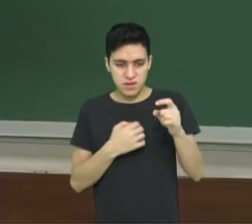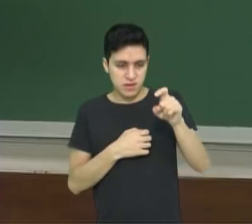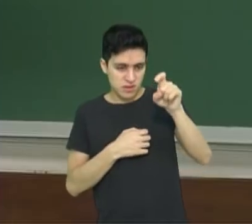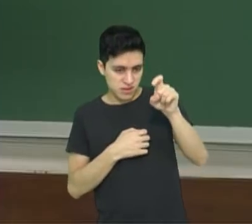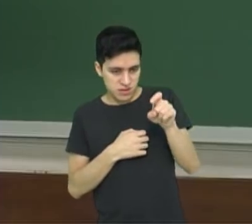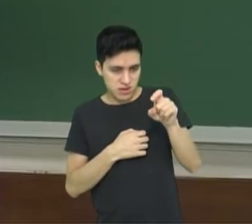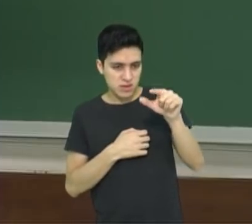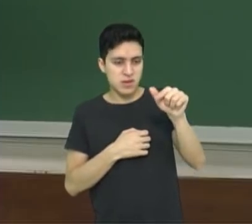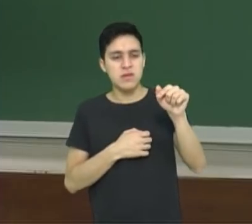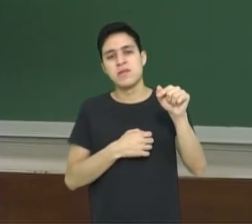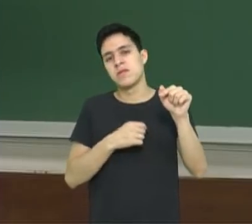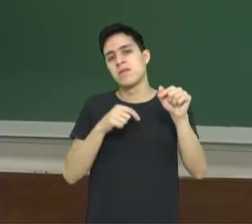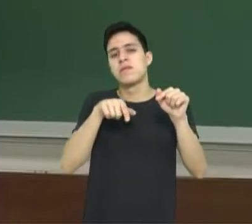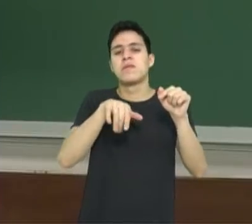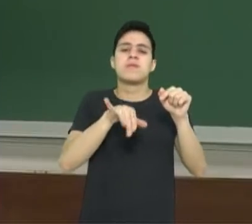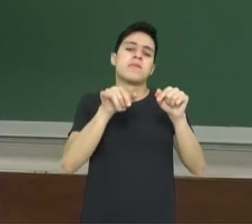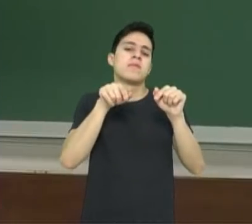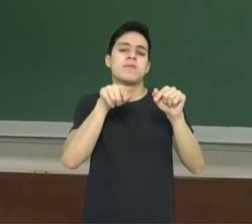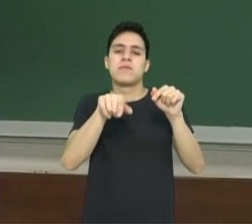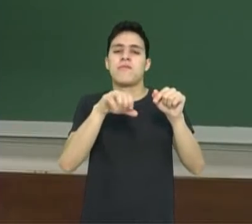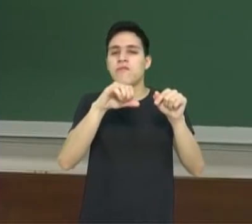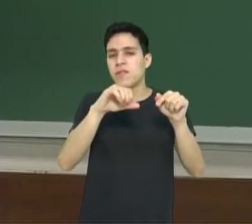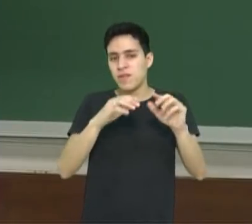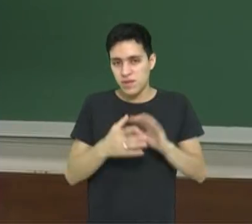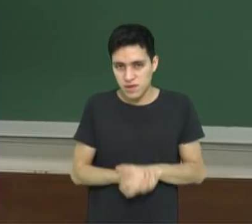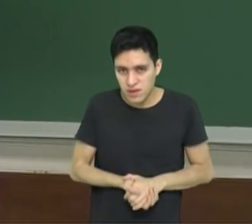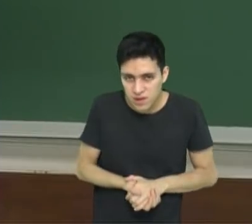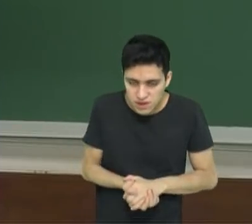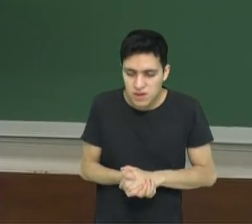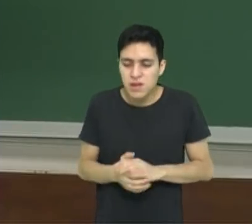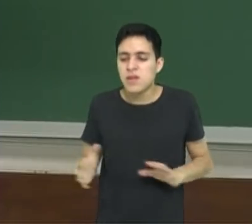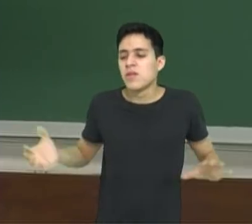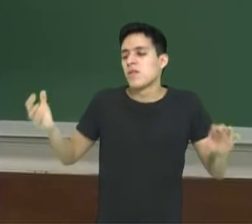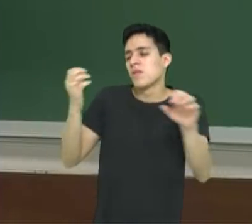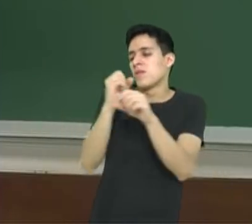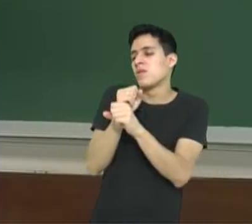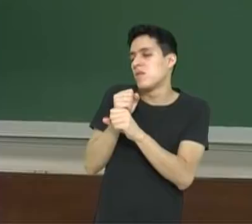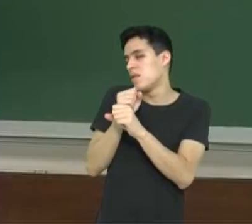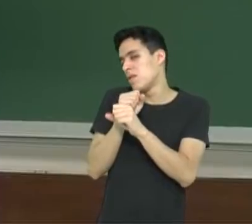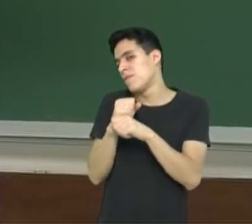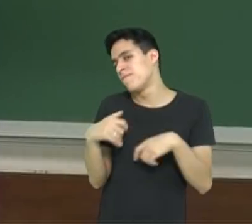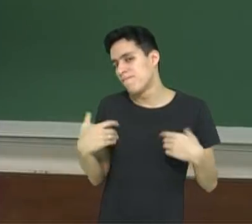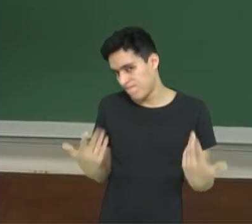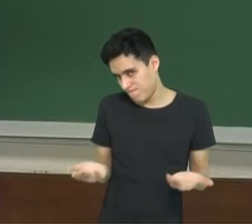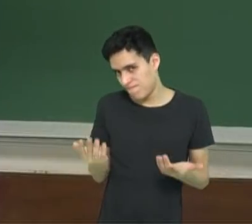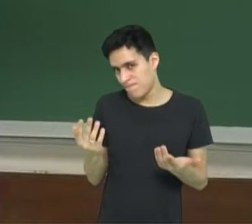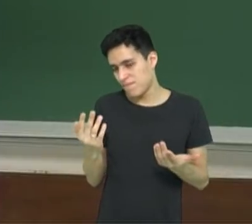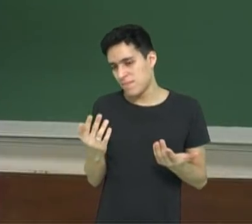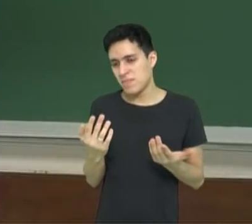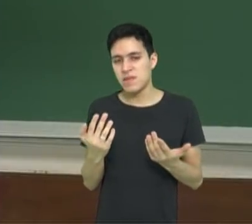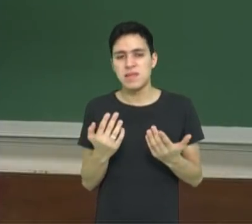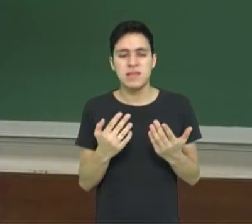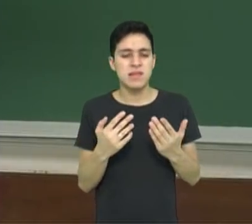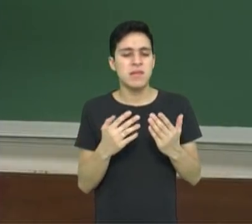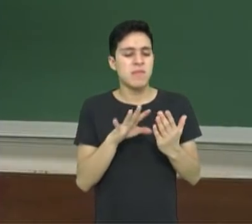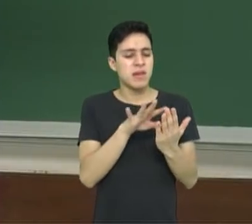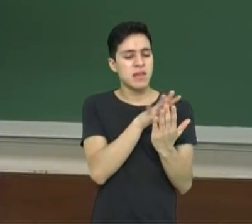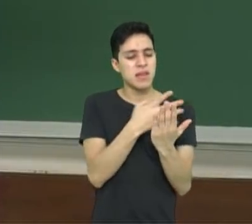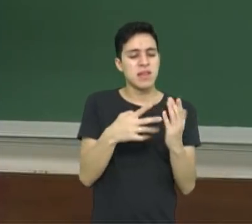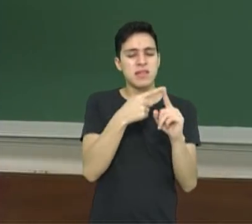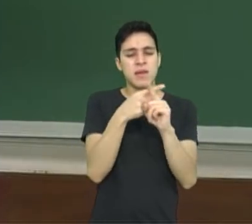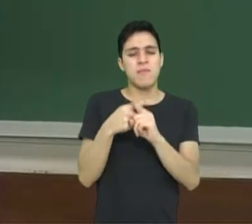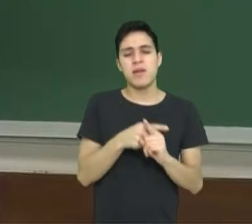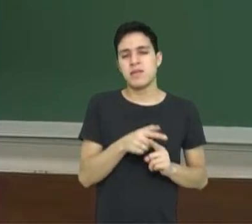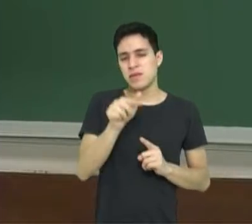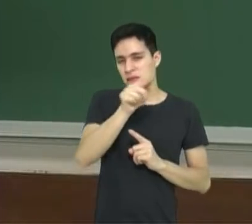é 7 e o y é 9. O produto, 7 vezes 9. Tabuada do 7 aí, como é que tá? Tá em